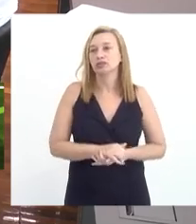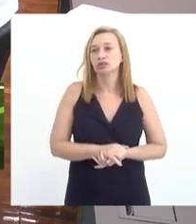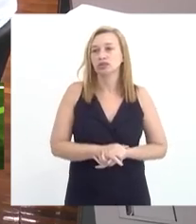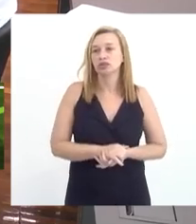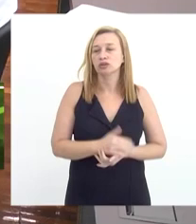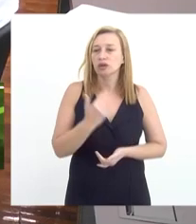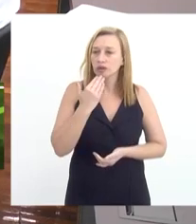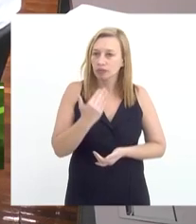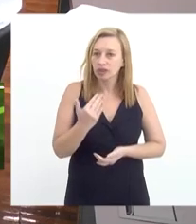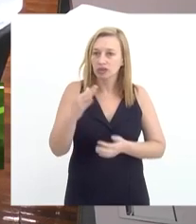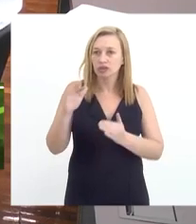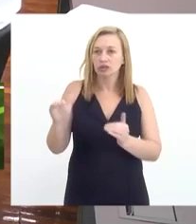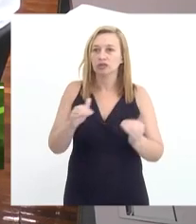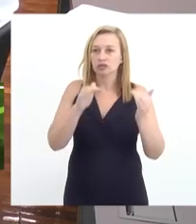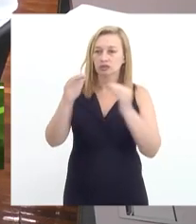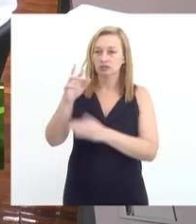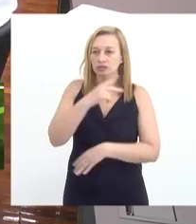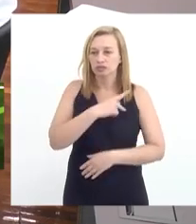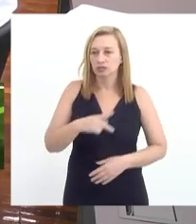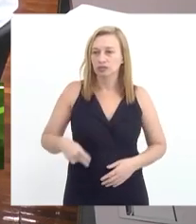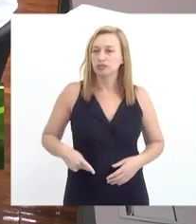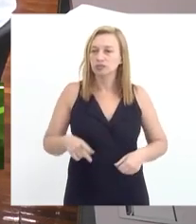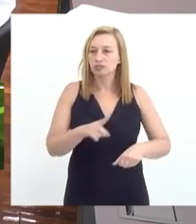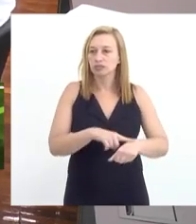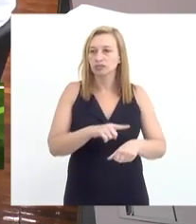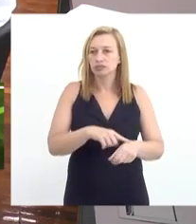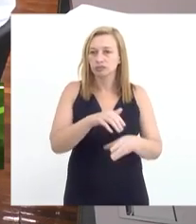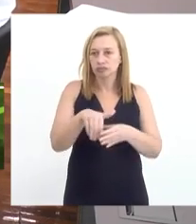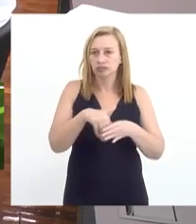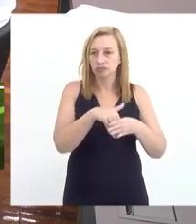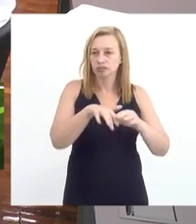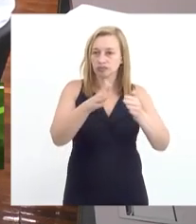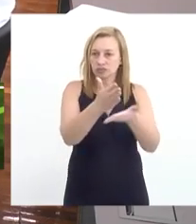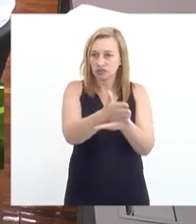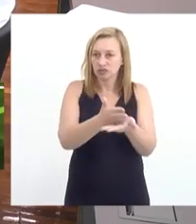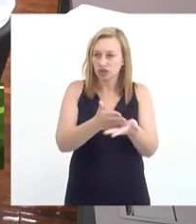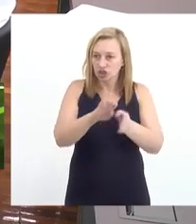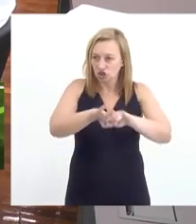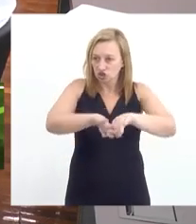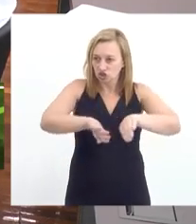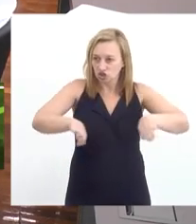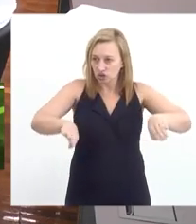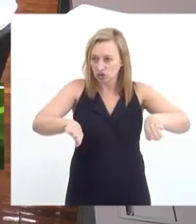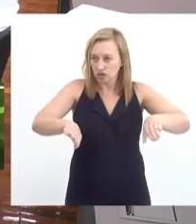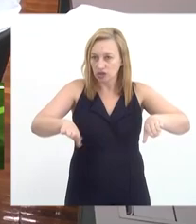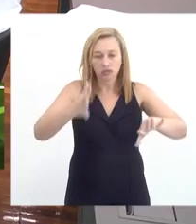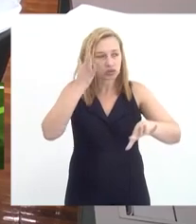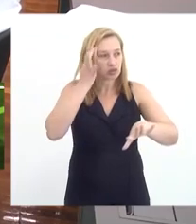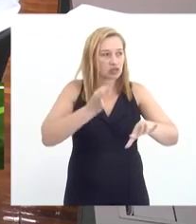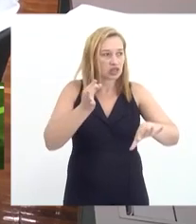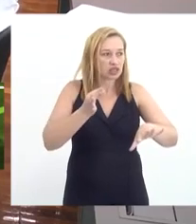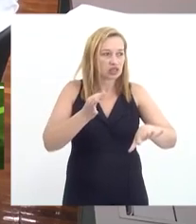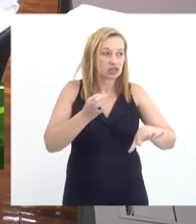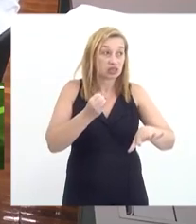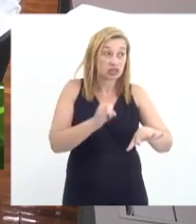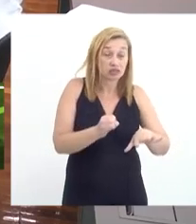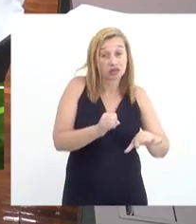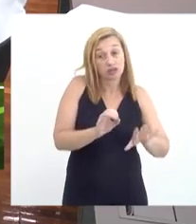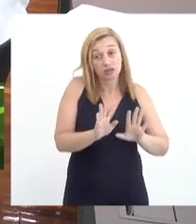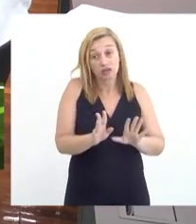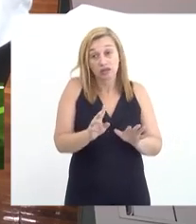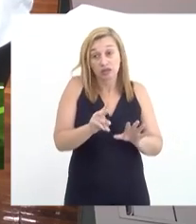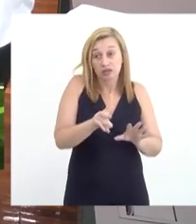Solicito A vossa excelência Que na hora Da votação De vida Não sei se vai Ser assim mesmo Mas